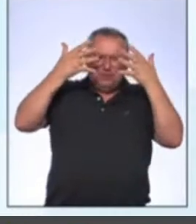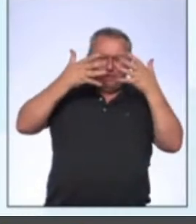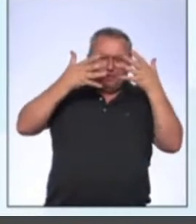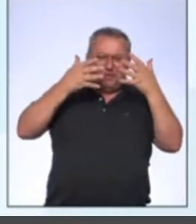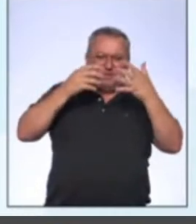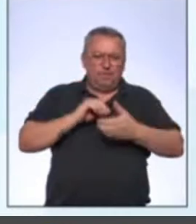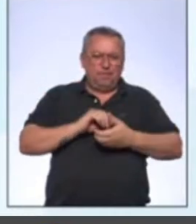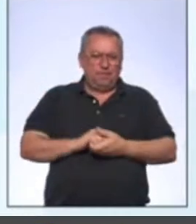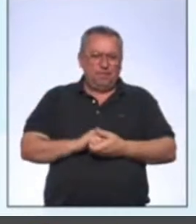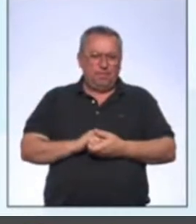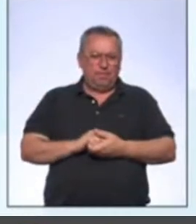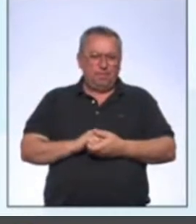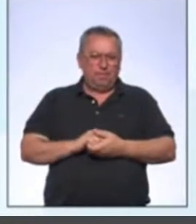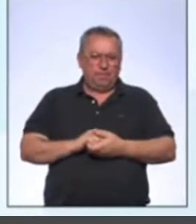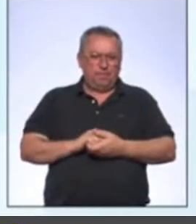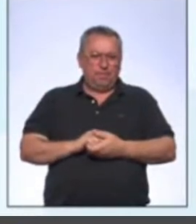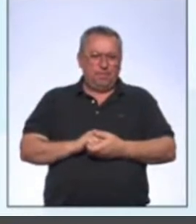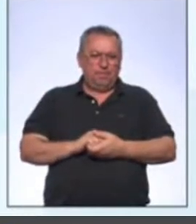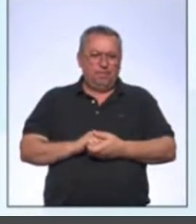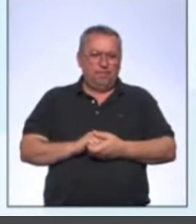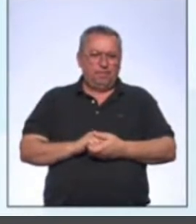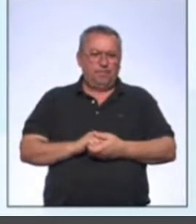atrapalha. Ai.